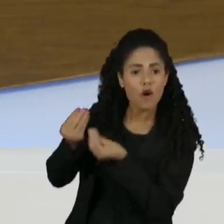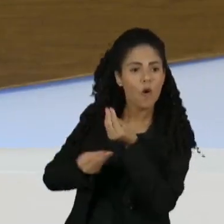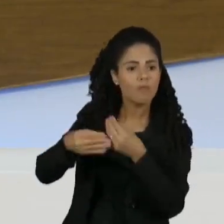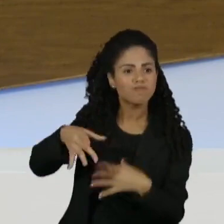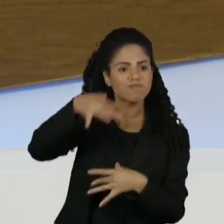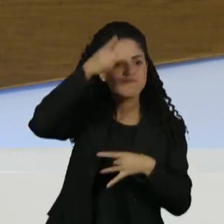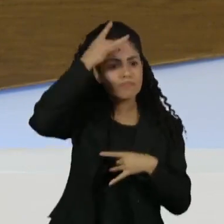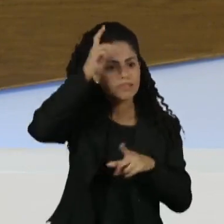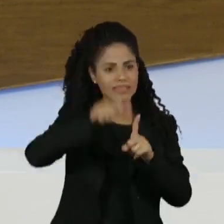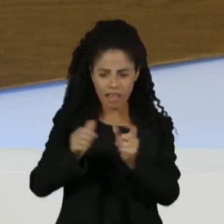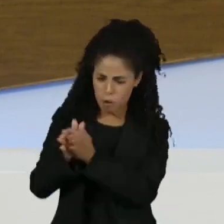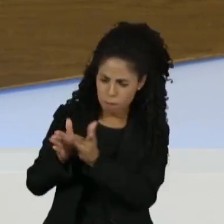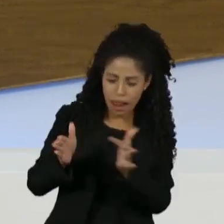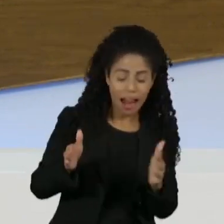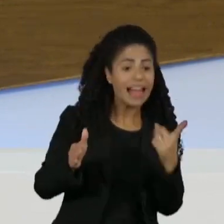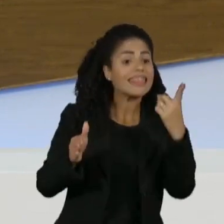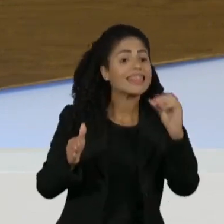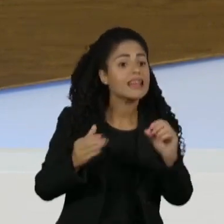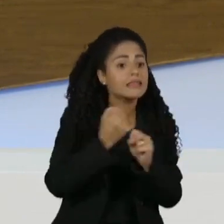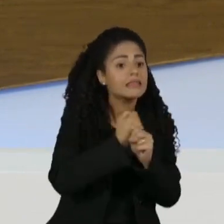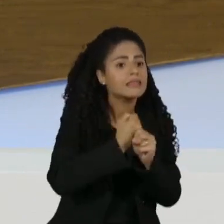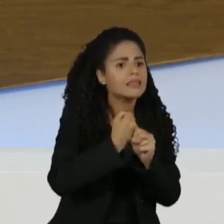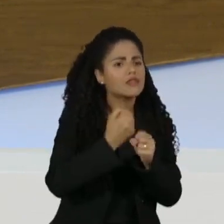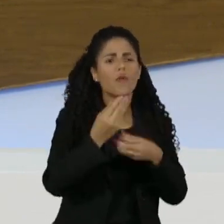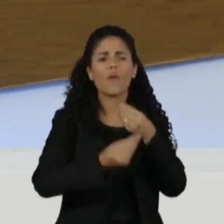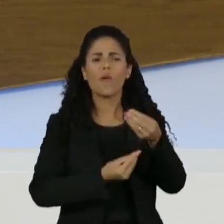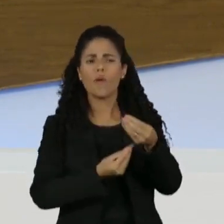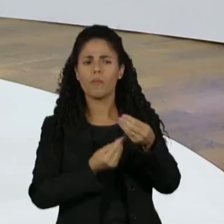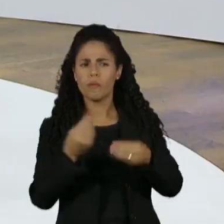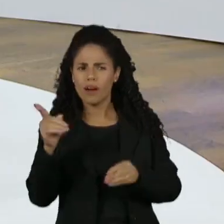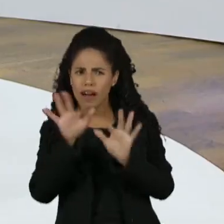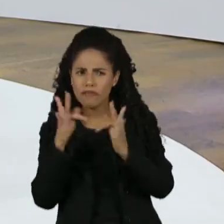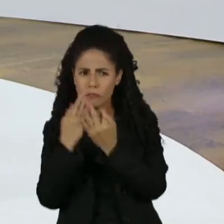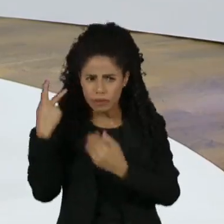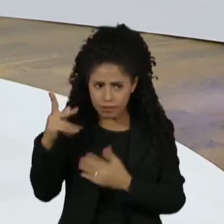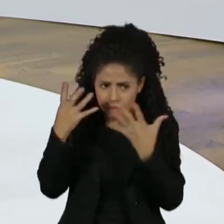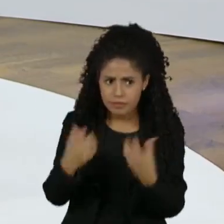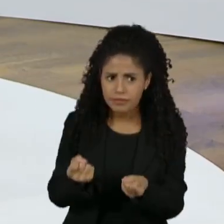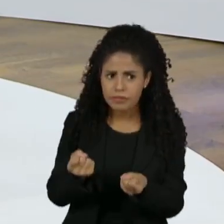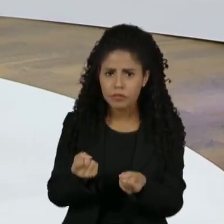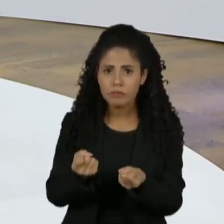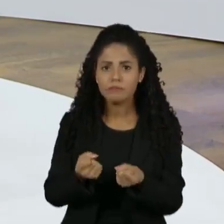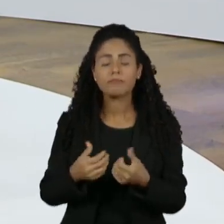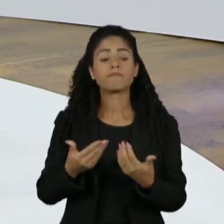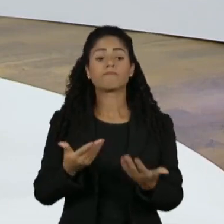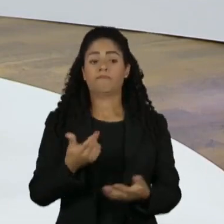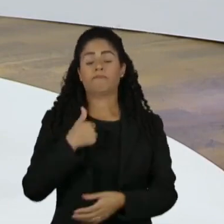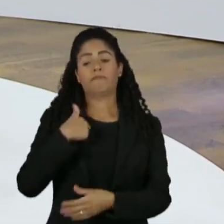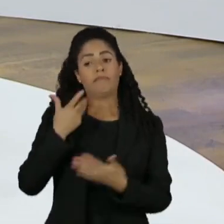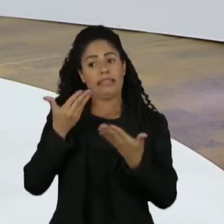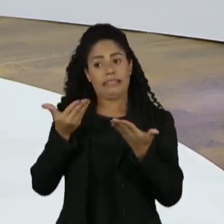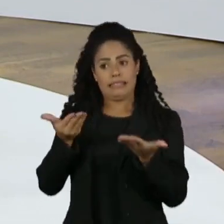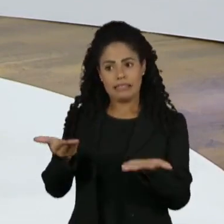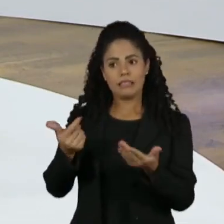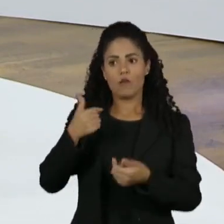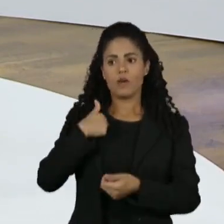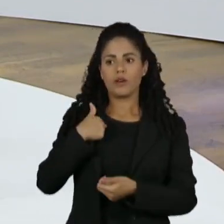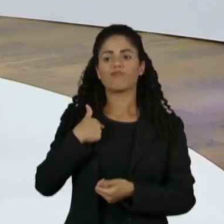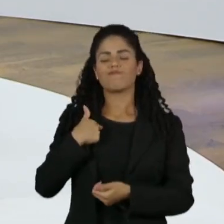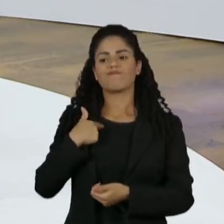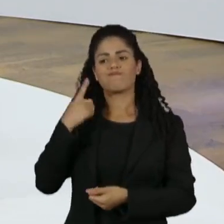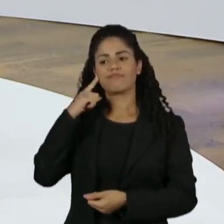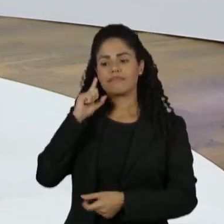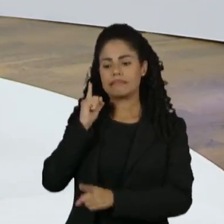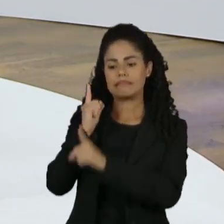Mussum depois que você teve essa aceitação é eu queria que você falasse um pouquinho disso ó eu tive vários Encontros com e encontro assim